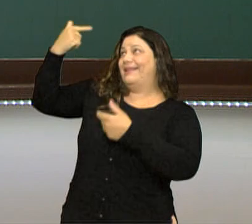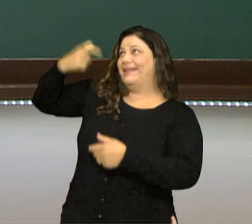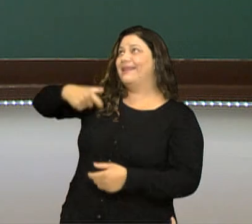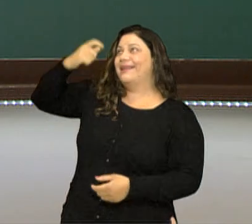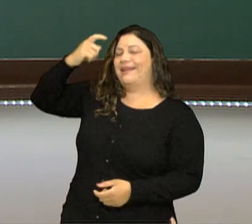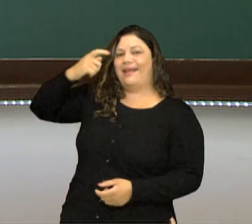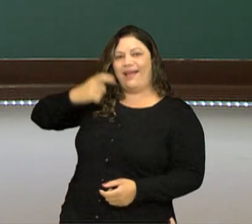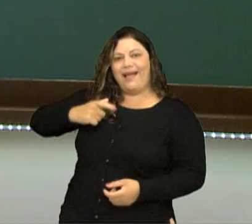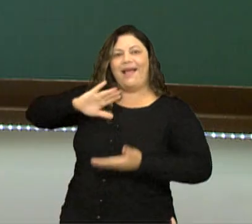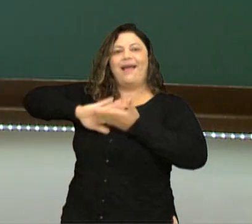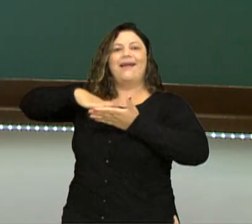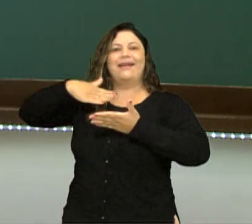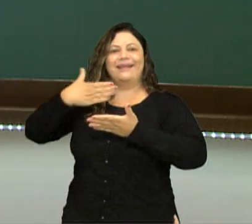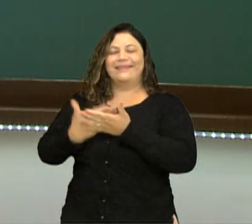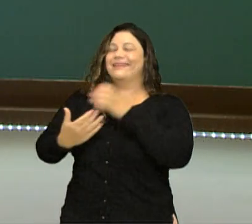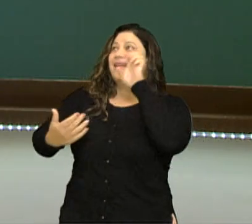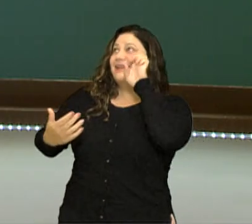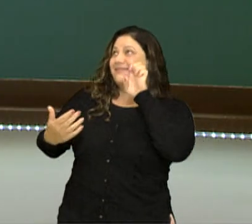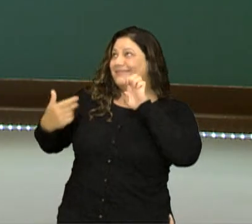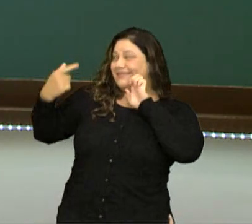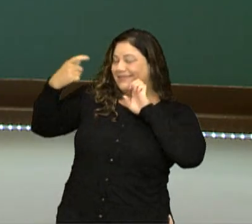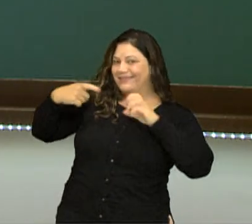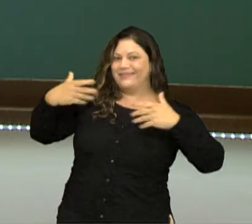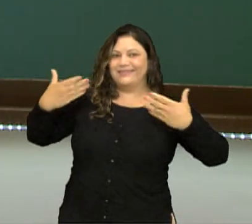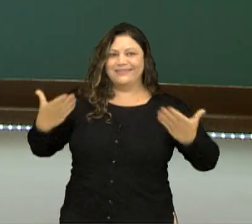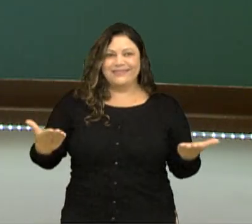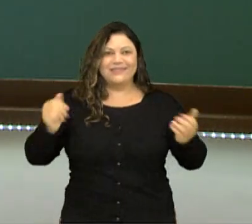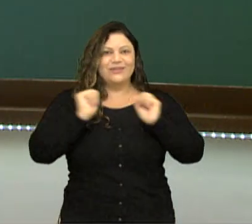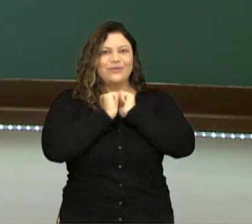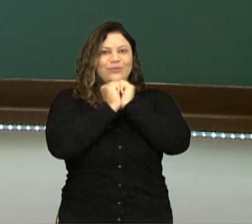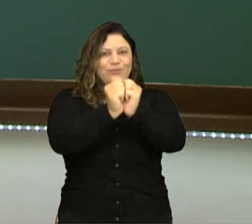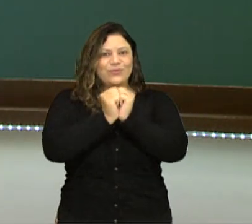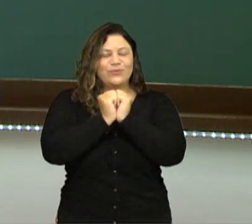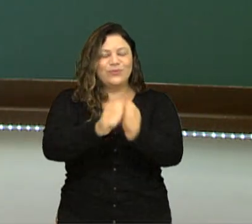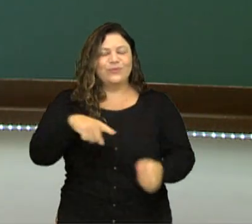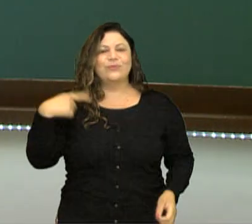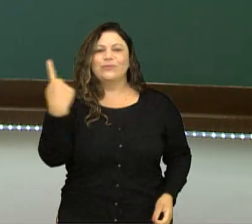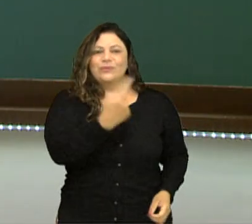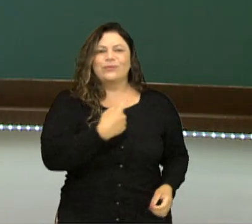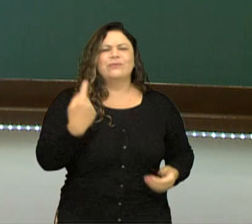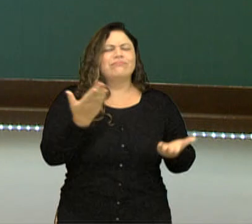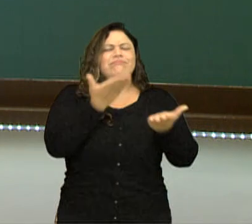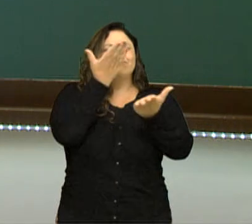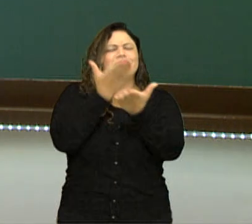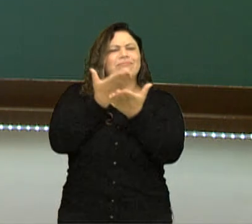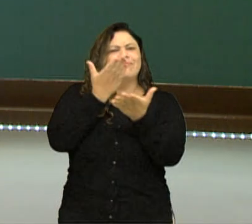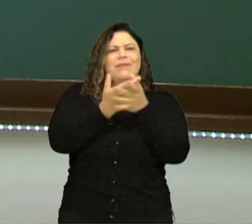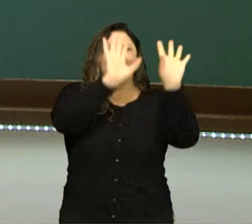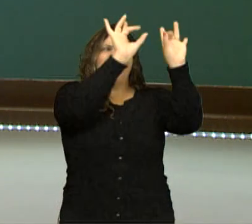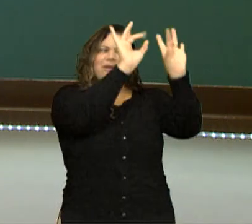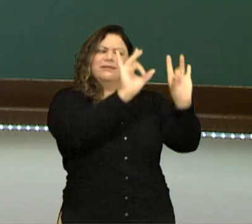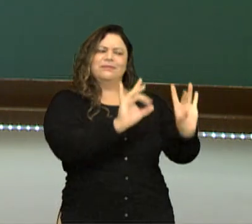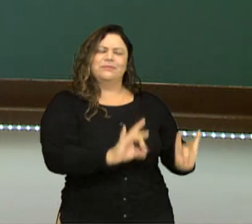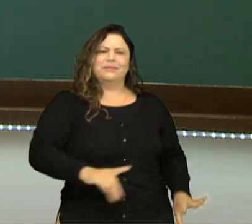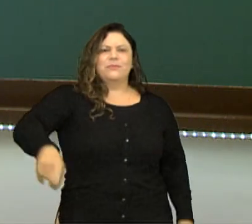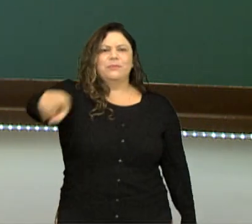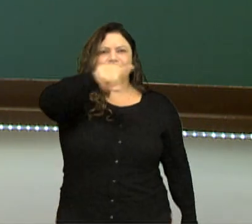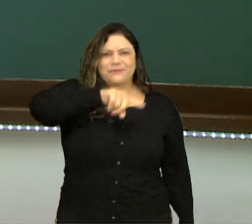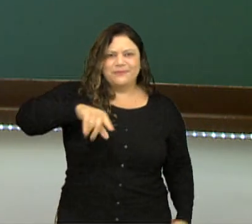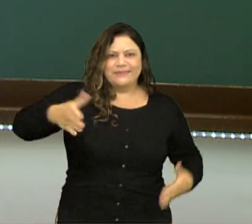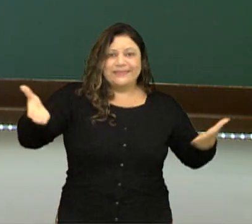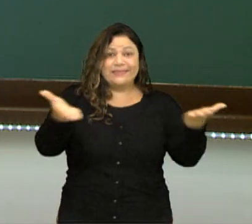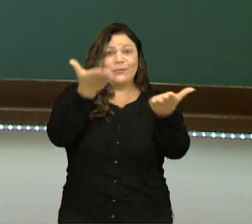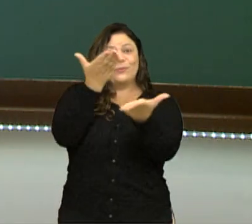a intérprete, a professora Elisângela, e juntos nós vamos trazer uma aula bem especial para você. Na aula